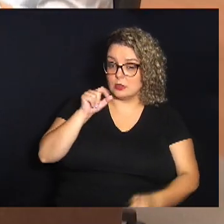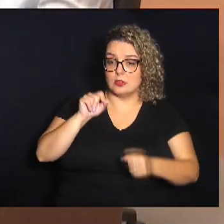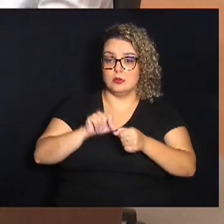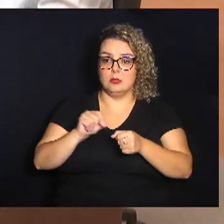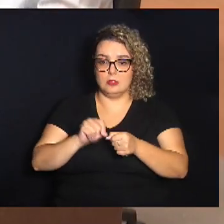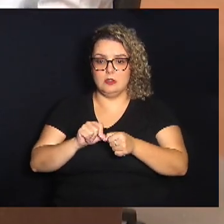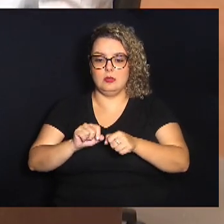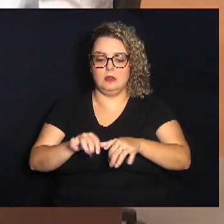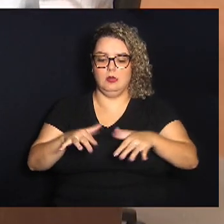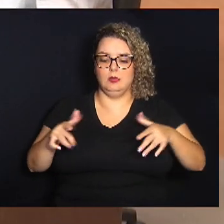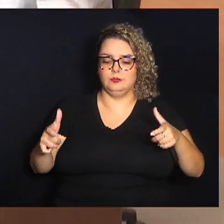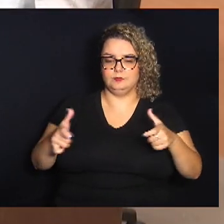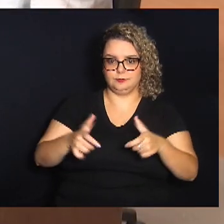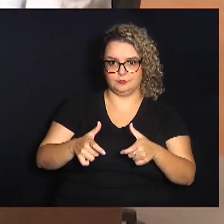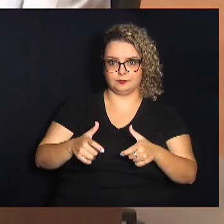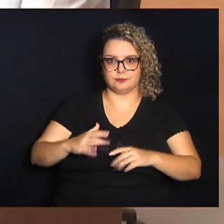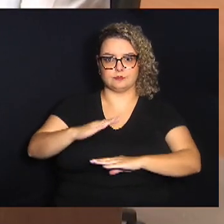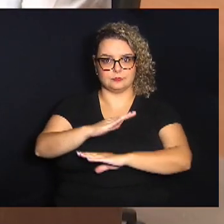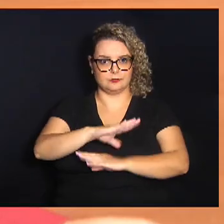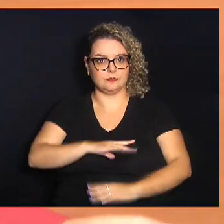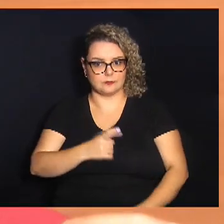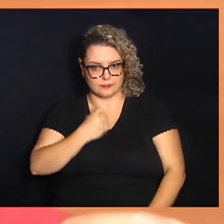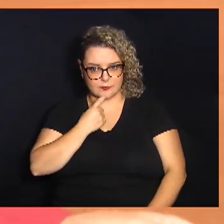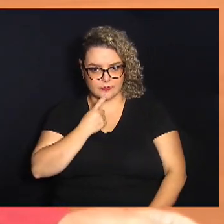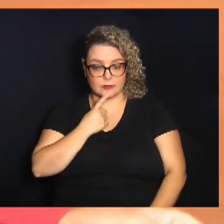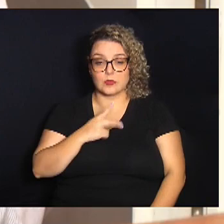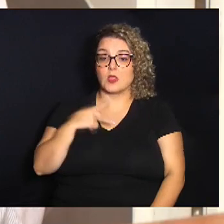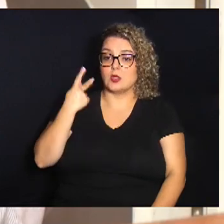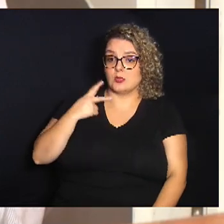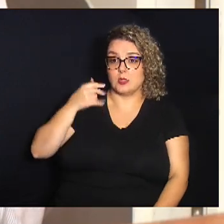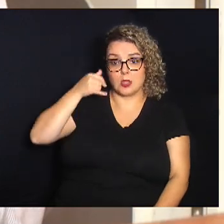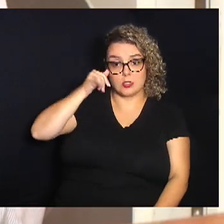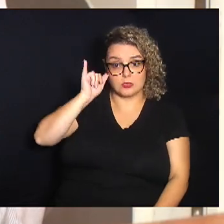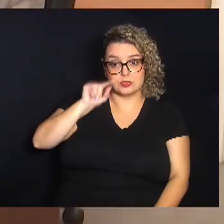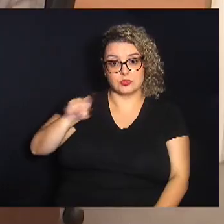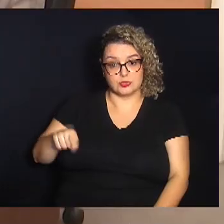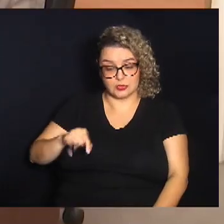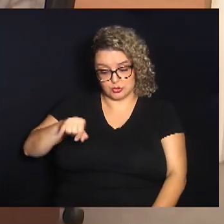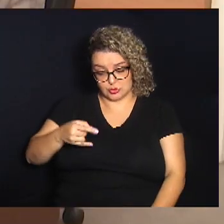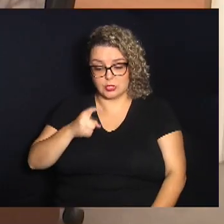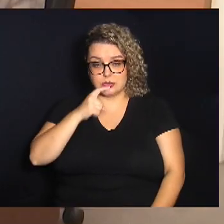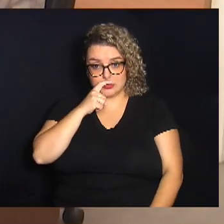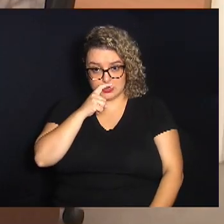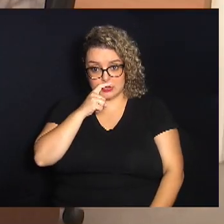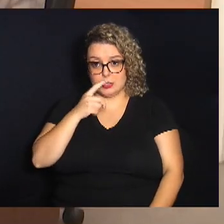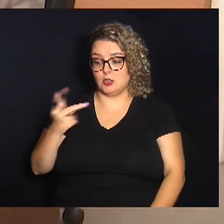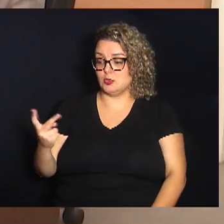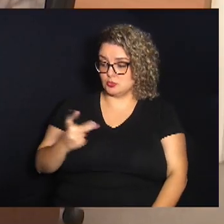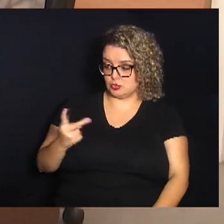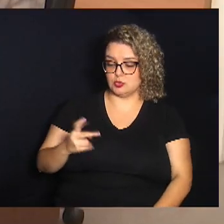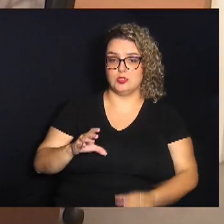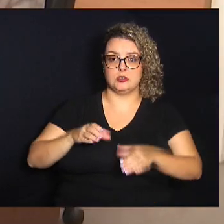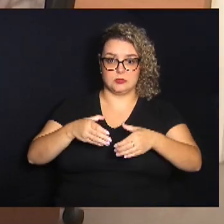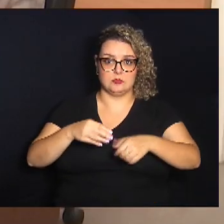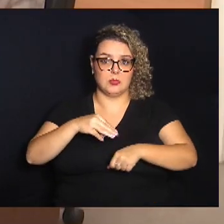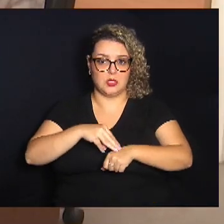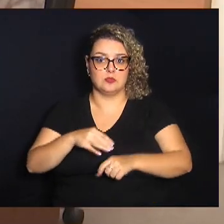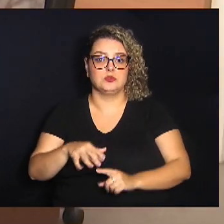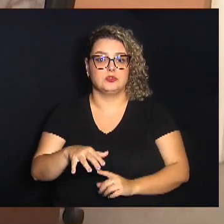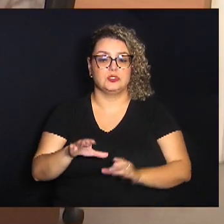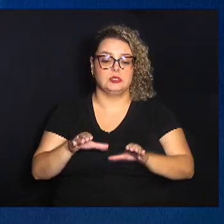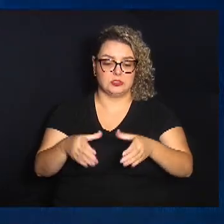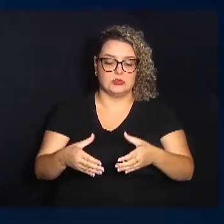no plenarinho da Câmara Municipal. Os vereadores Paulo Búfalo e Jorge Schneider, ambos membros da comissão, também